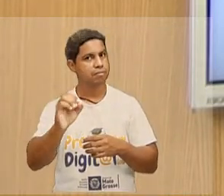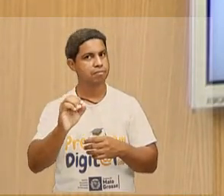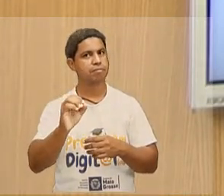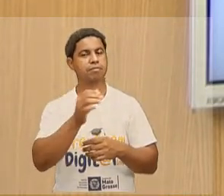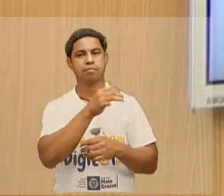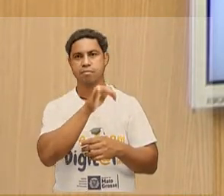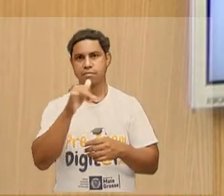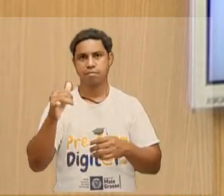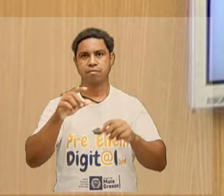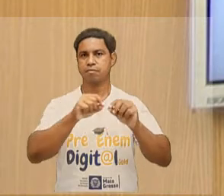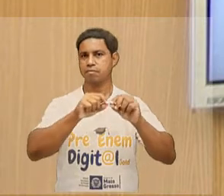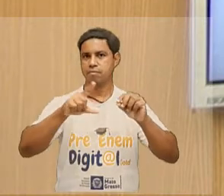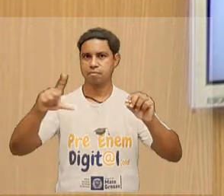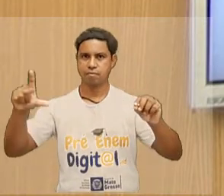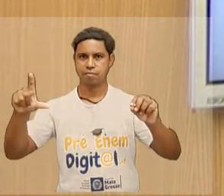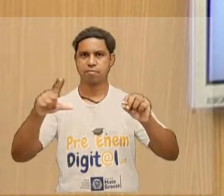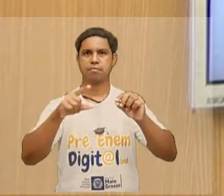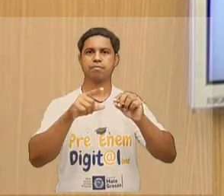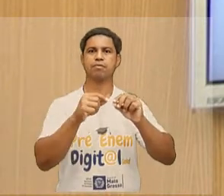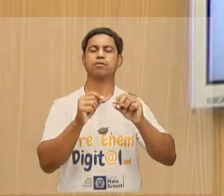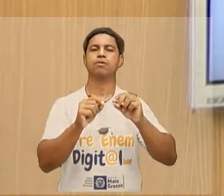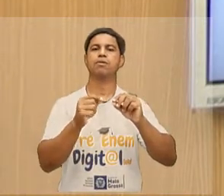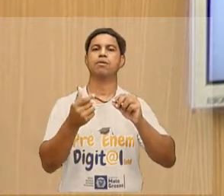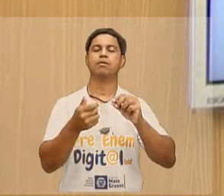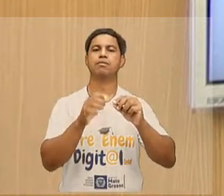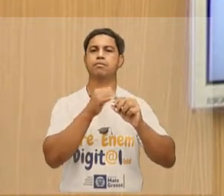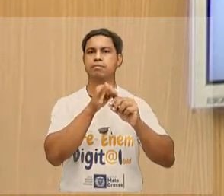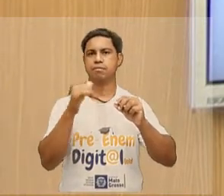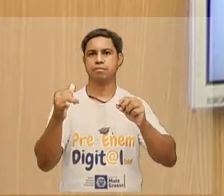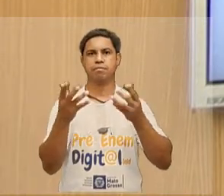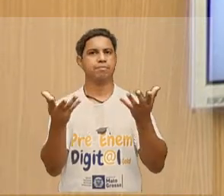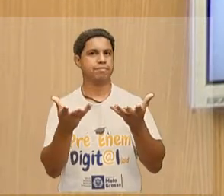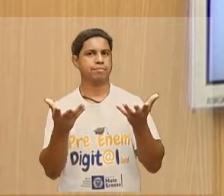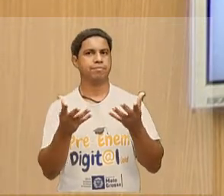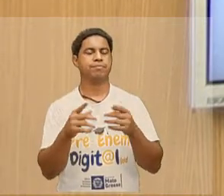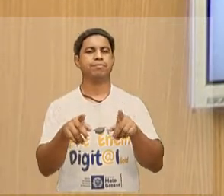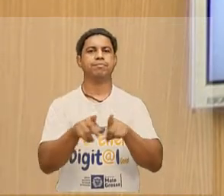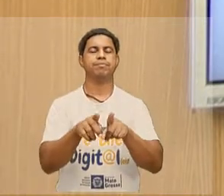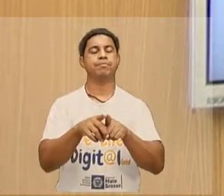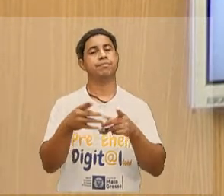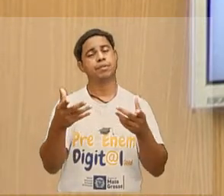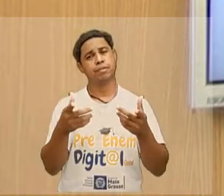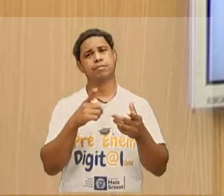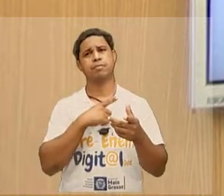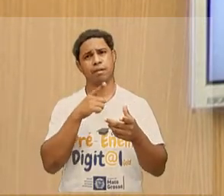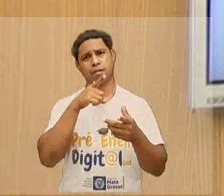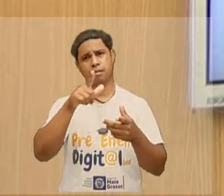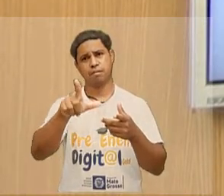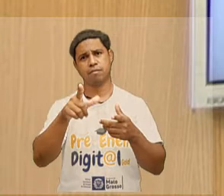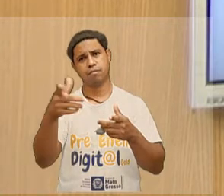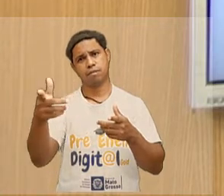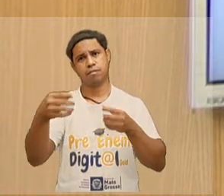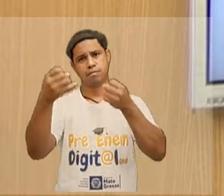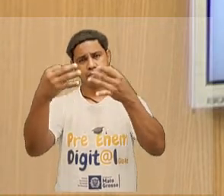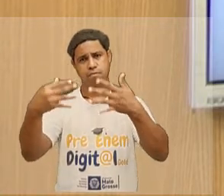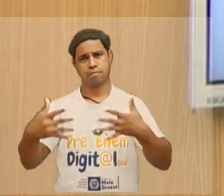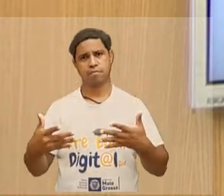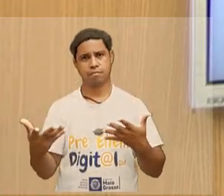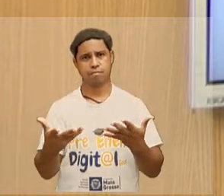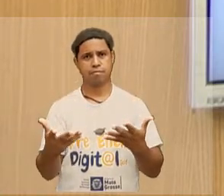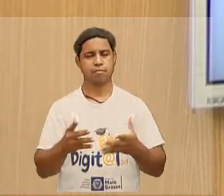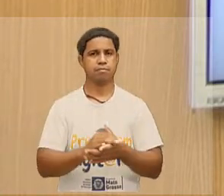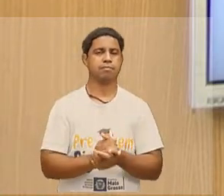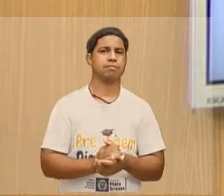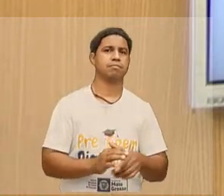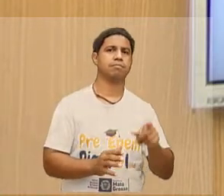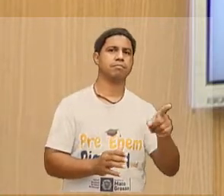quer dizer um número indeterminado de resistores. A gente tem essa linguagem aqui. Como eu tenho 3 resistores aqui,